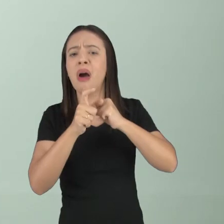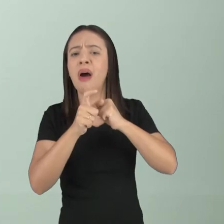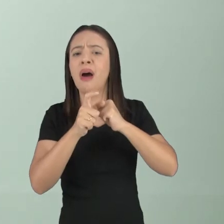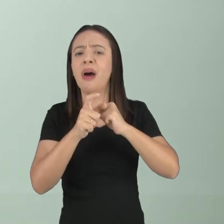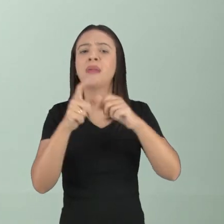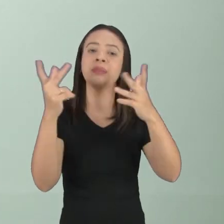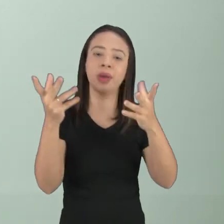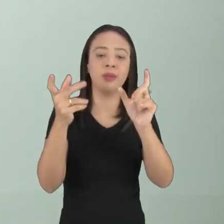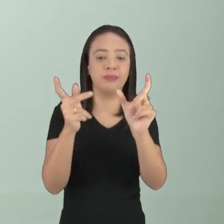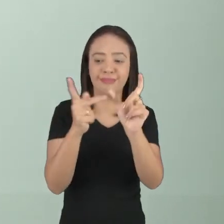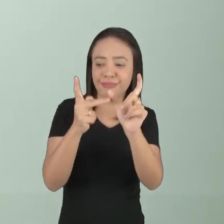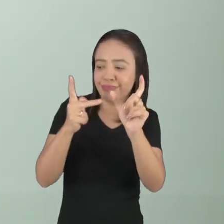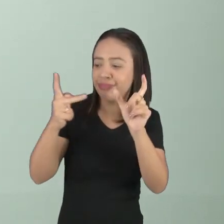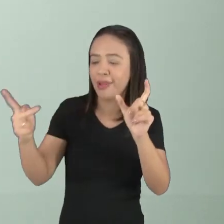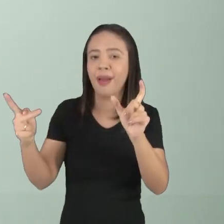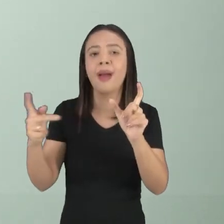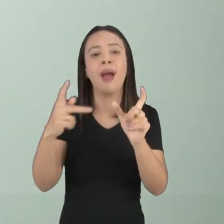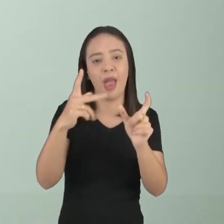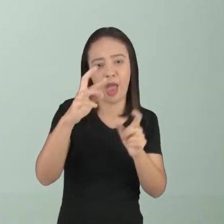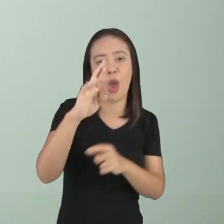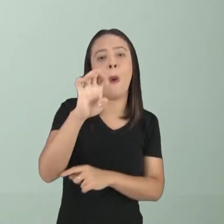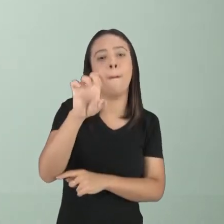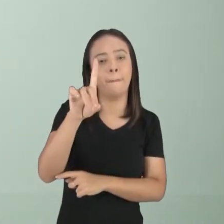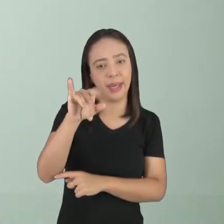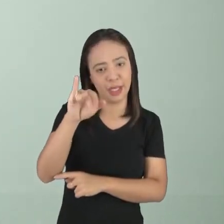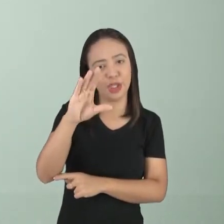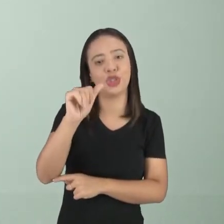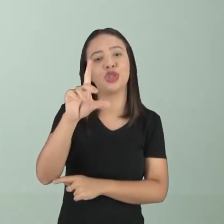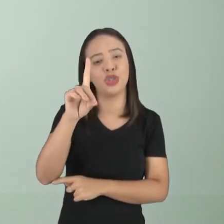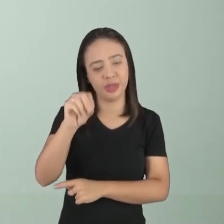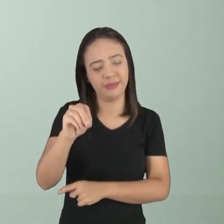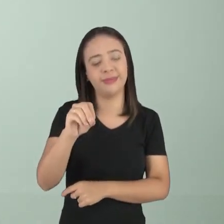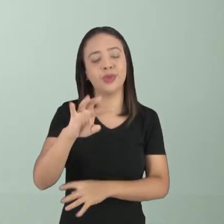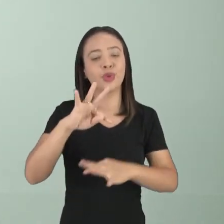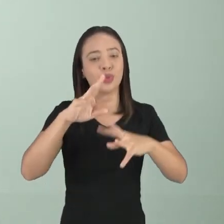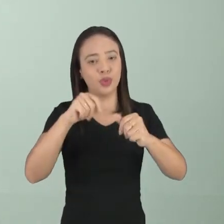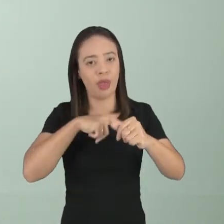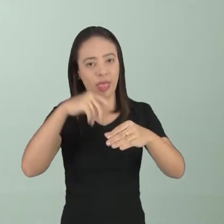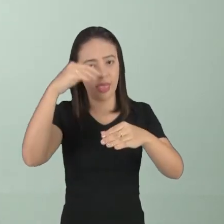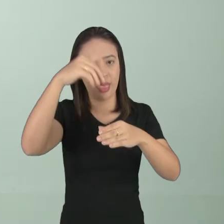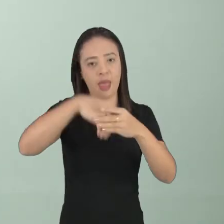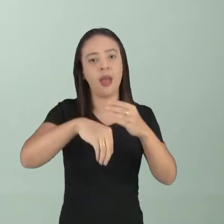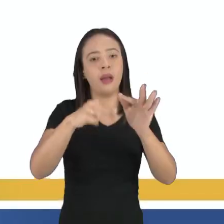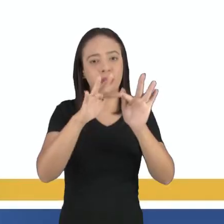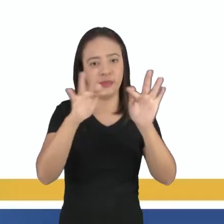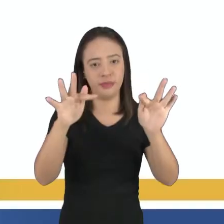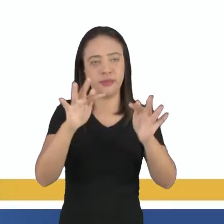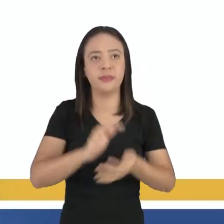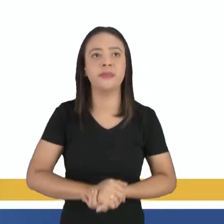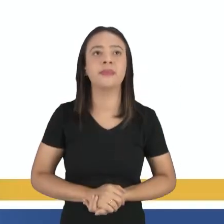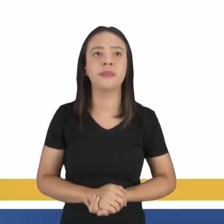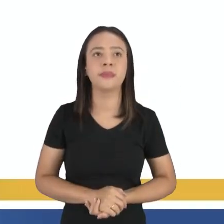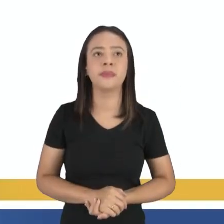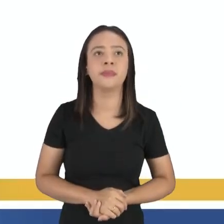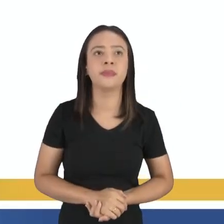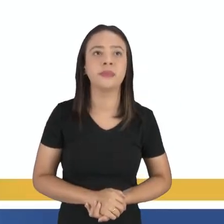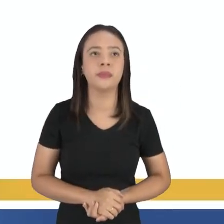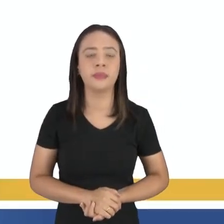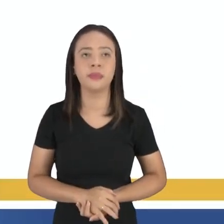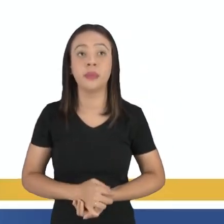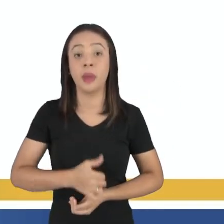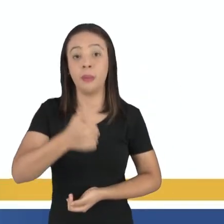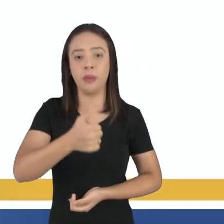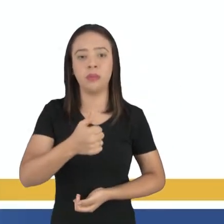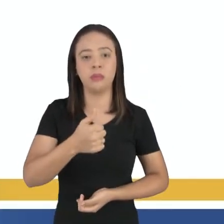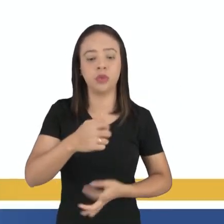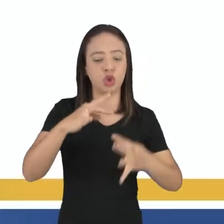é o predicado, tá? Então, tudo que se remete ali àquele sujeito dentro daquela oração é predicado. Aí nós temos aqui na primeira, tudo